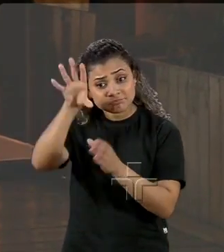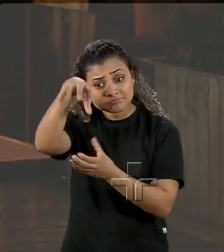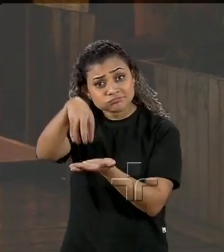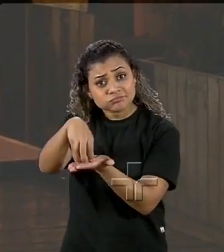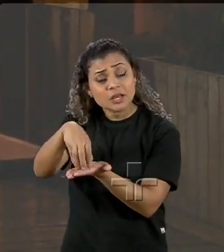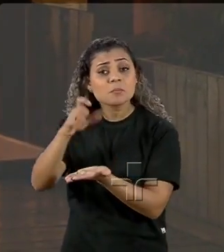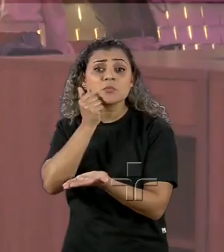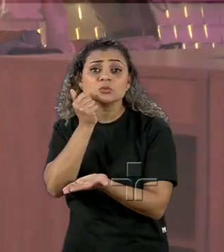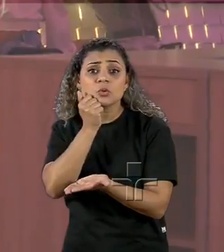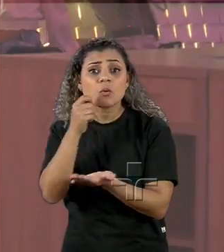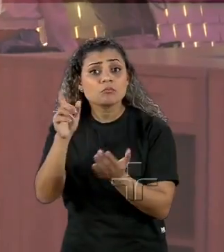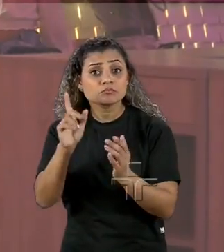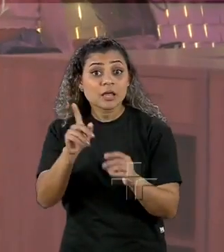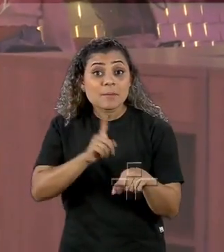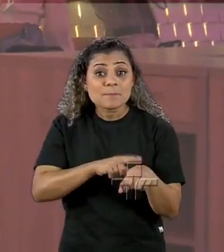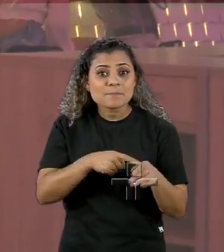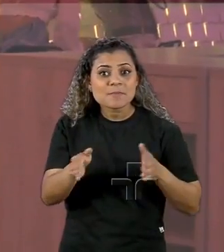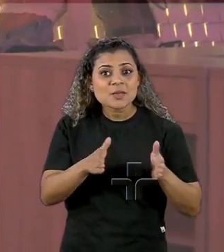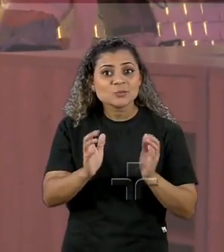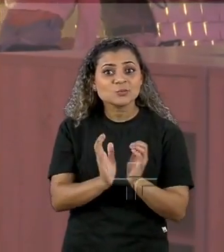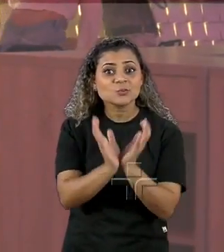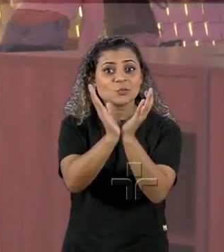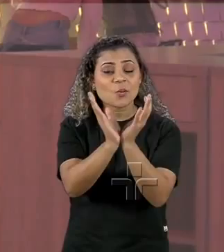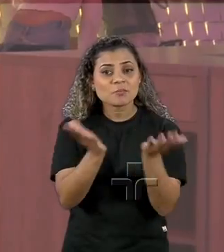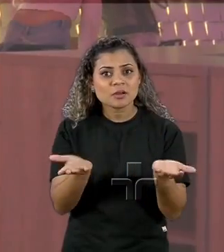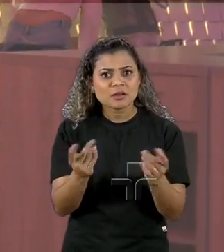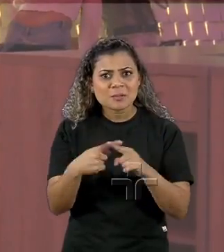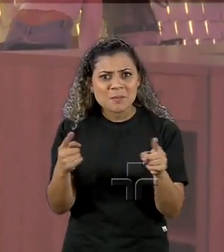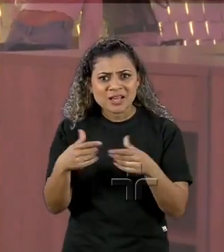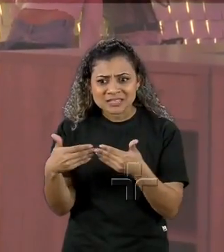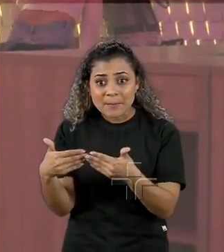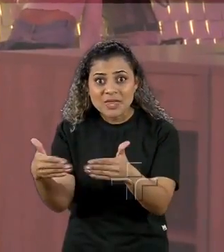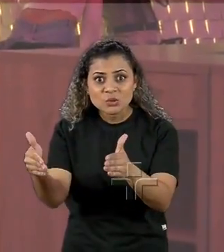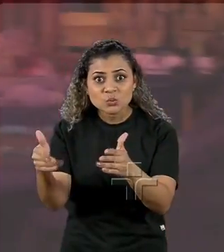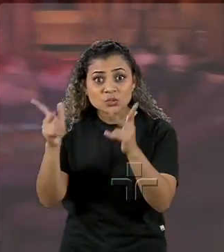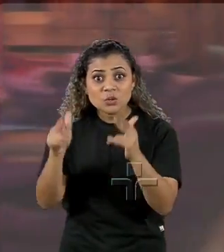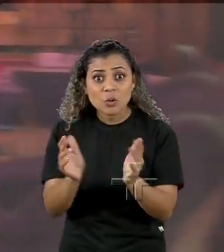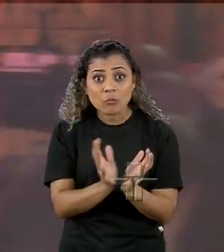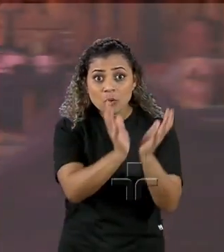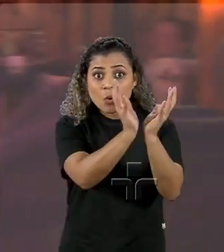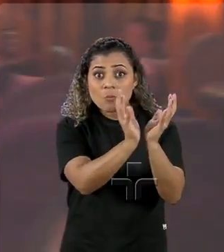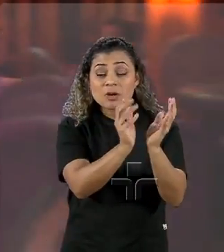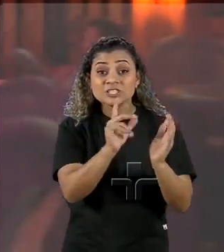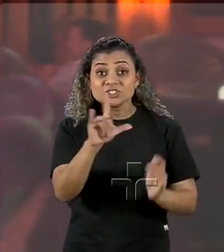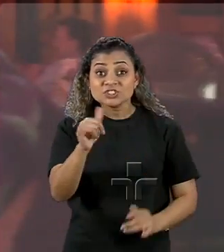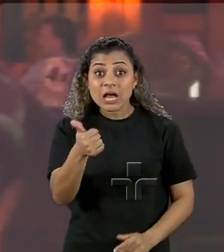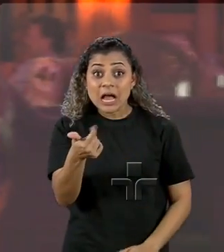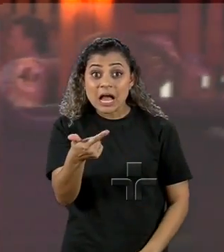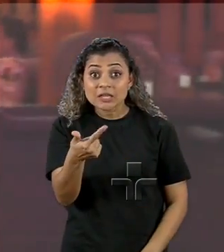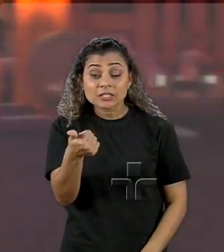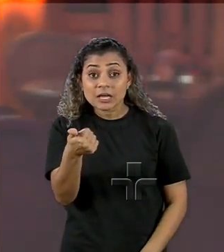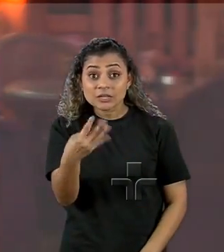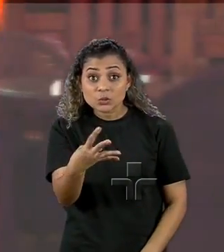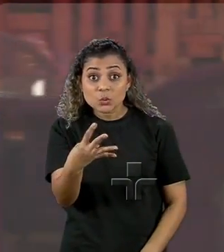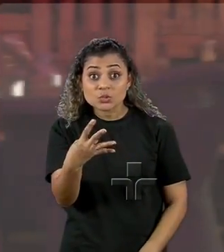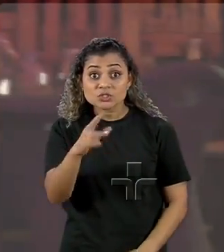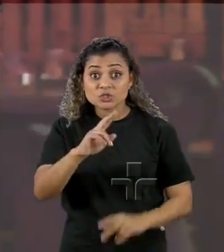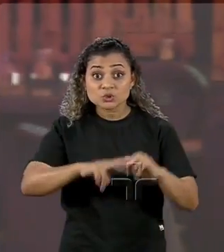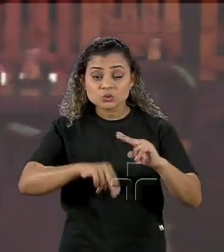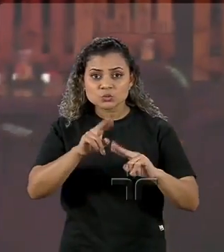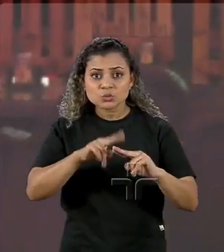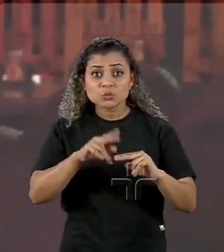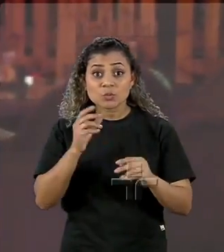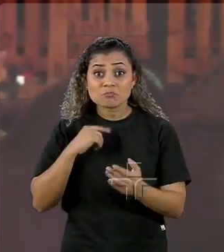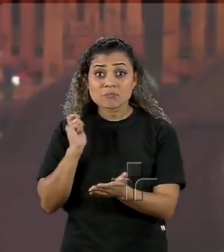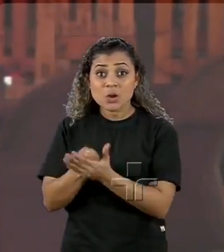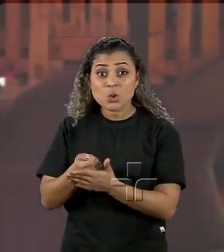durante a Copa do Mundo. O projeto, que deveria ter sido inaugurado na abertura do Mundial, no dia 14 de junho, custou 12 milhões de